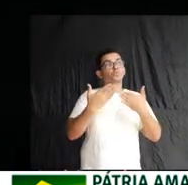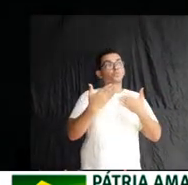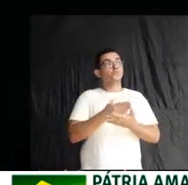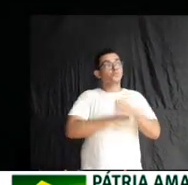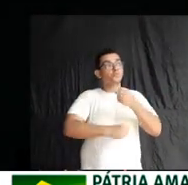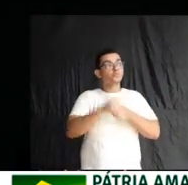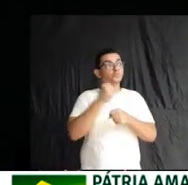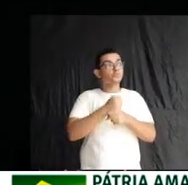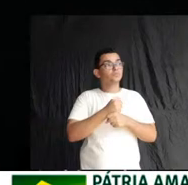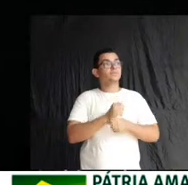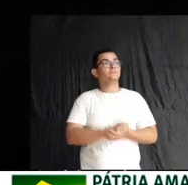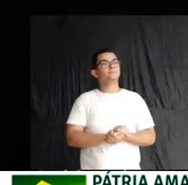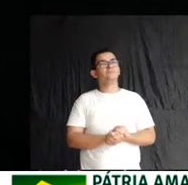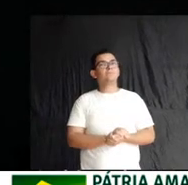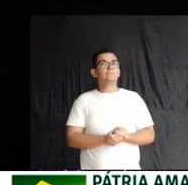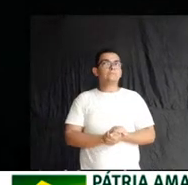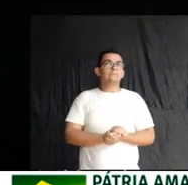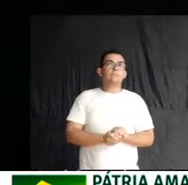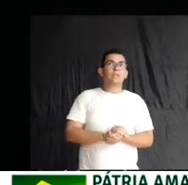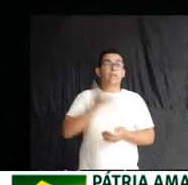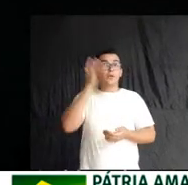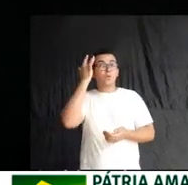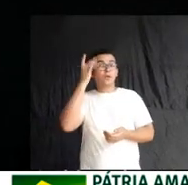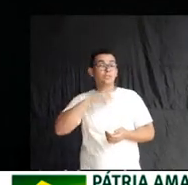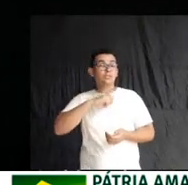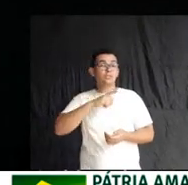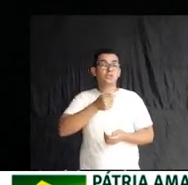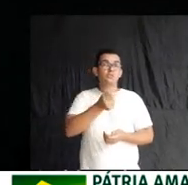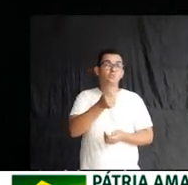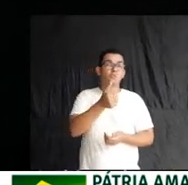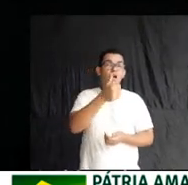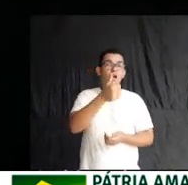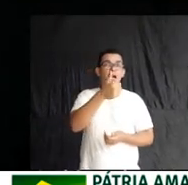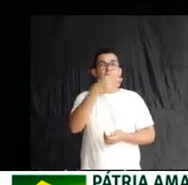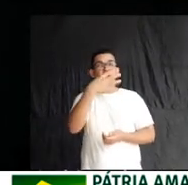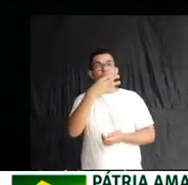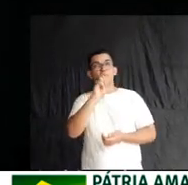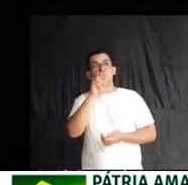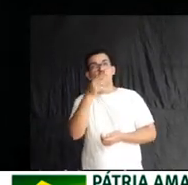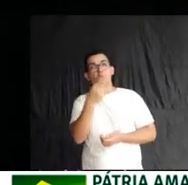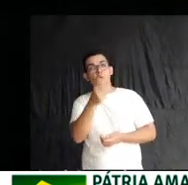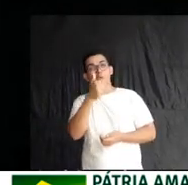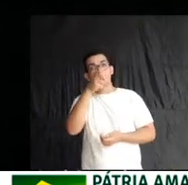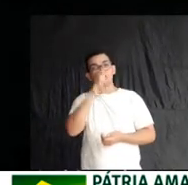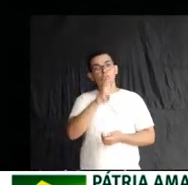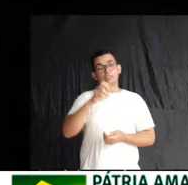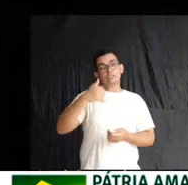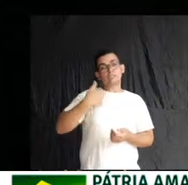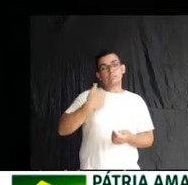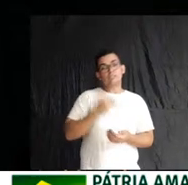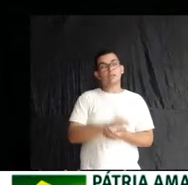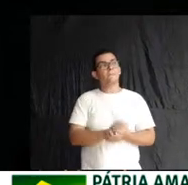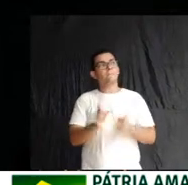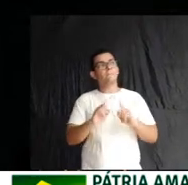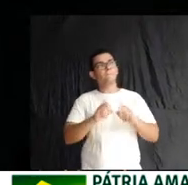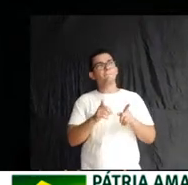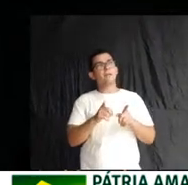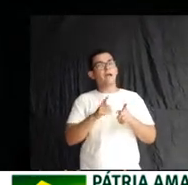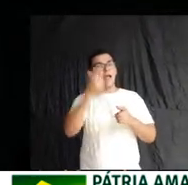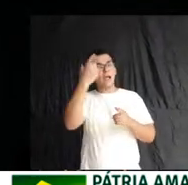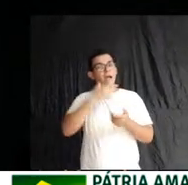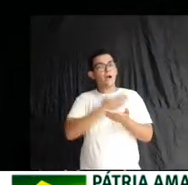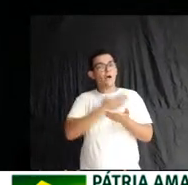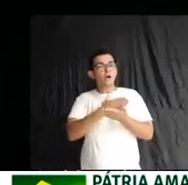tem uns 14, 15 anos por aí. 14, 15 anos? E você começou que idade, então, mais ou menos assim? Aos 12 anos,